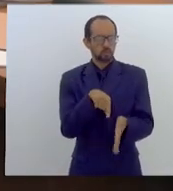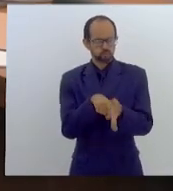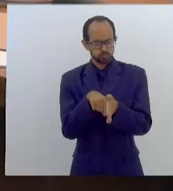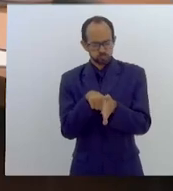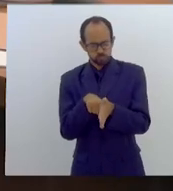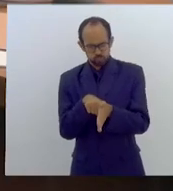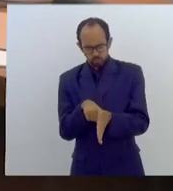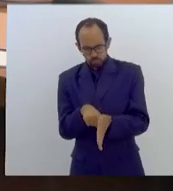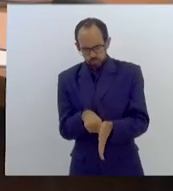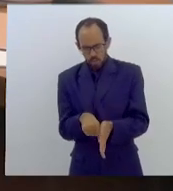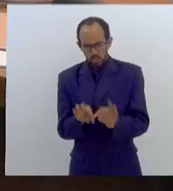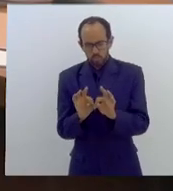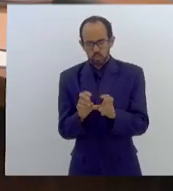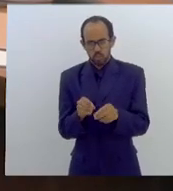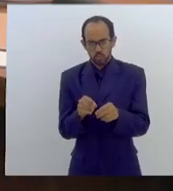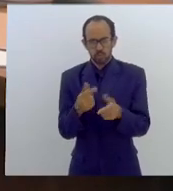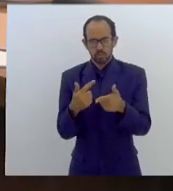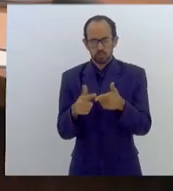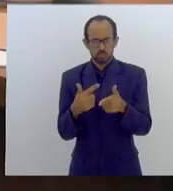levantando toda essa questão,